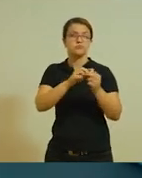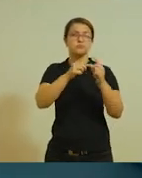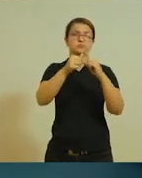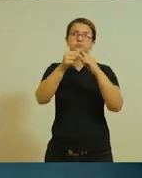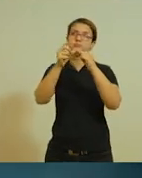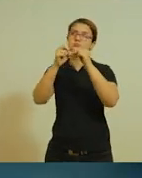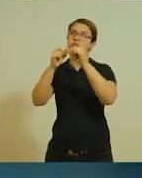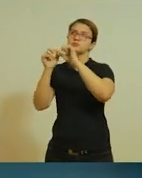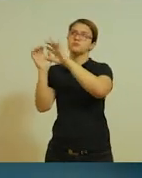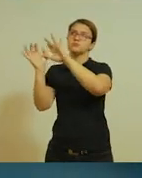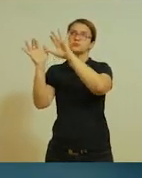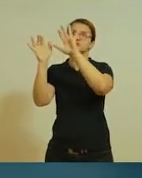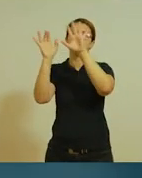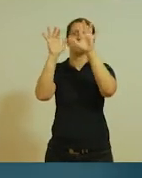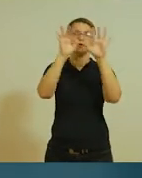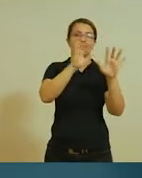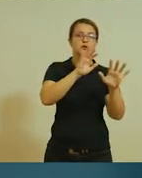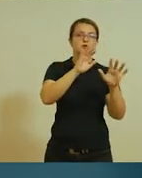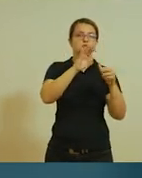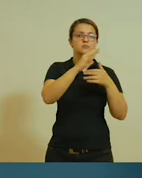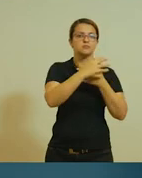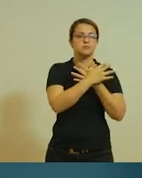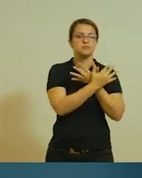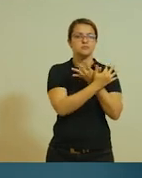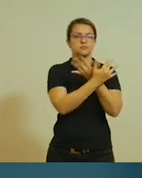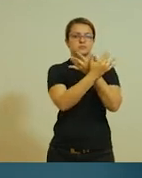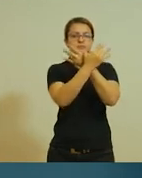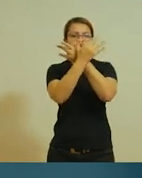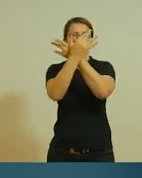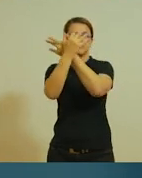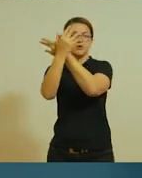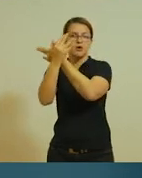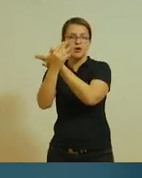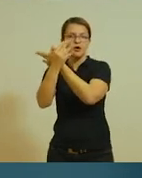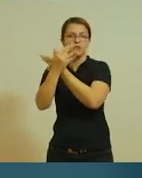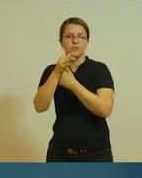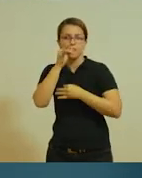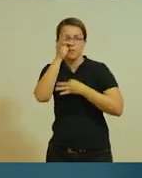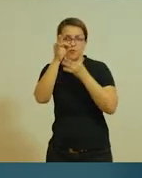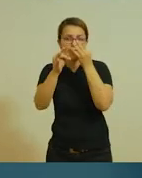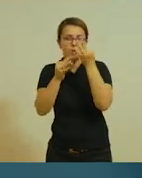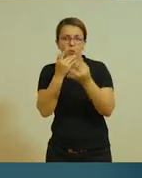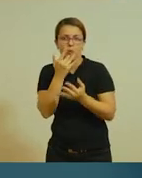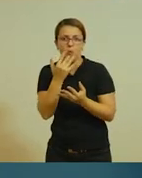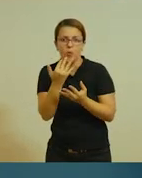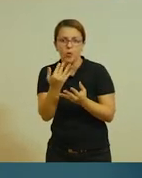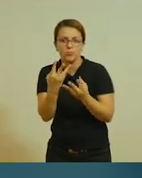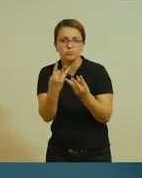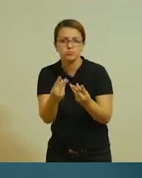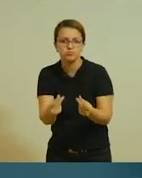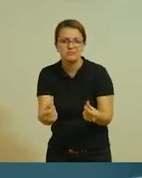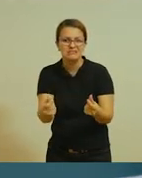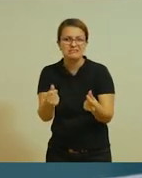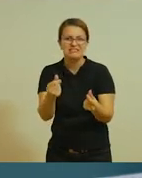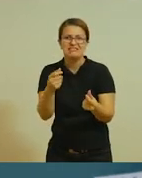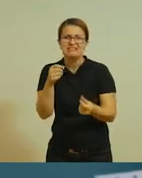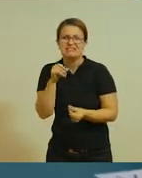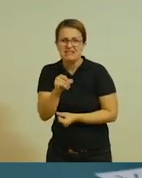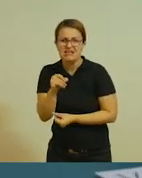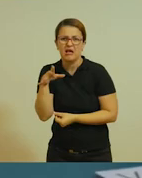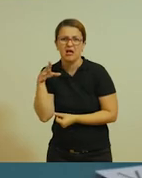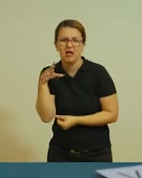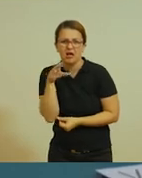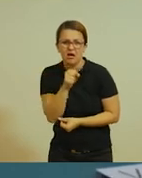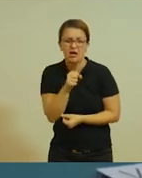Que estrelas passam, borboletas, flores perdem as cores. Se não formos